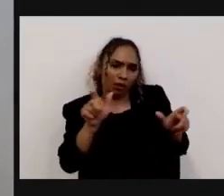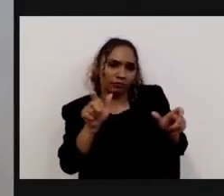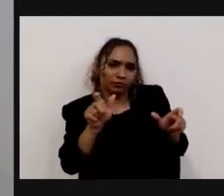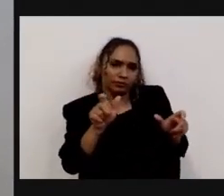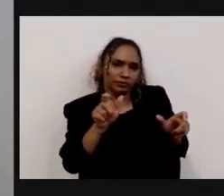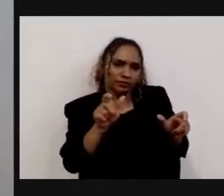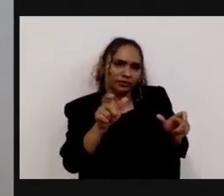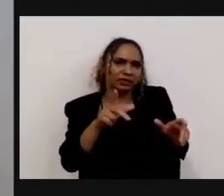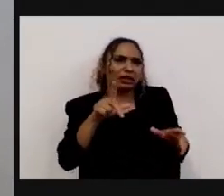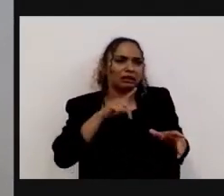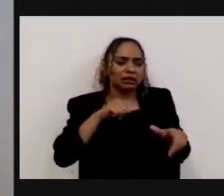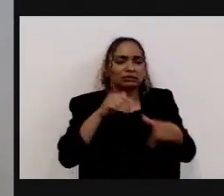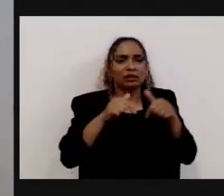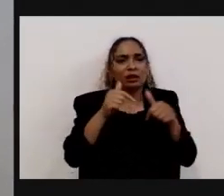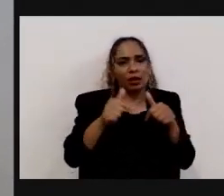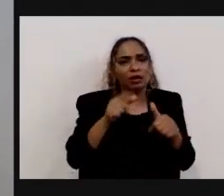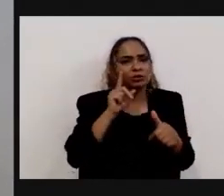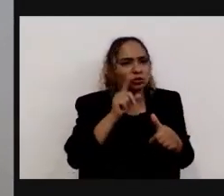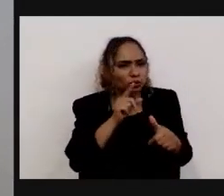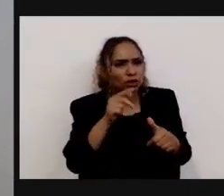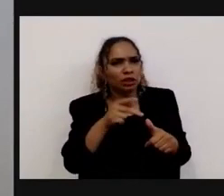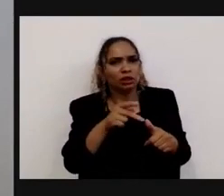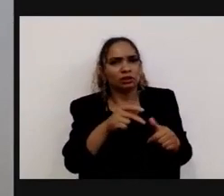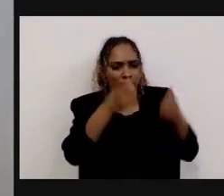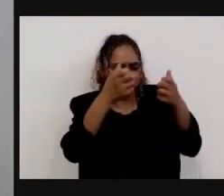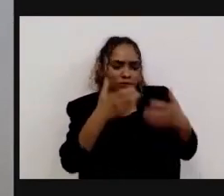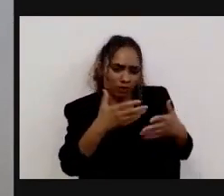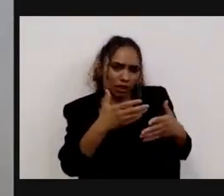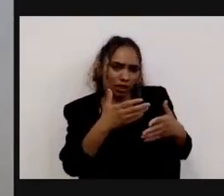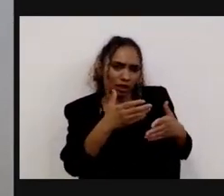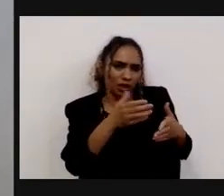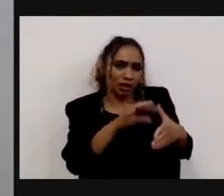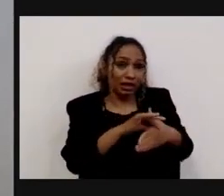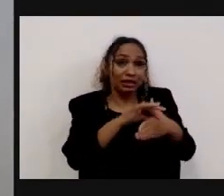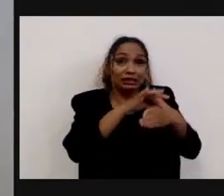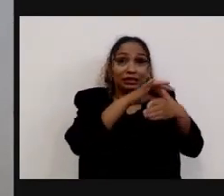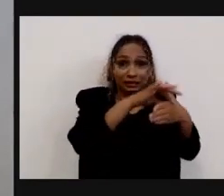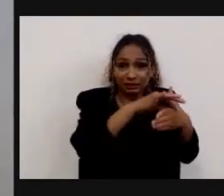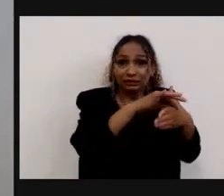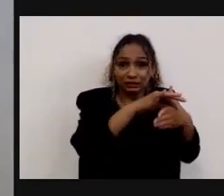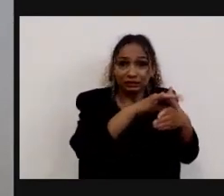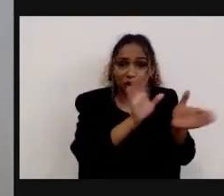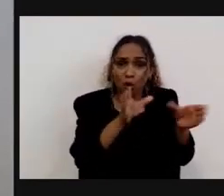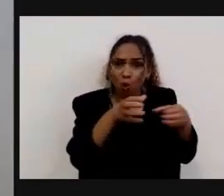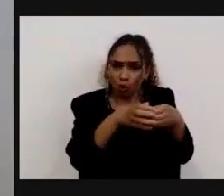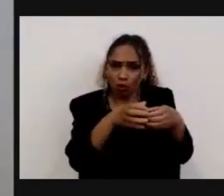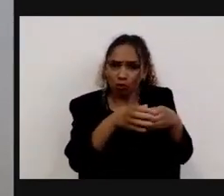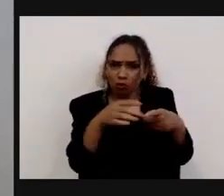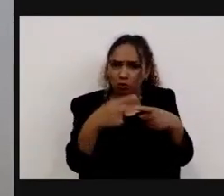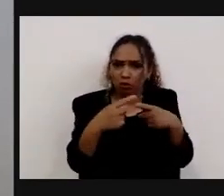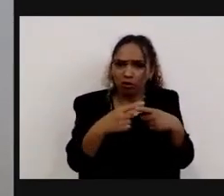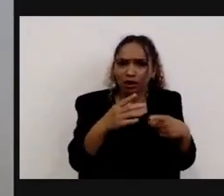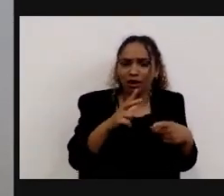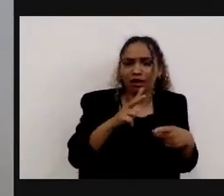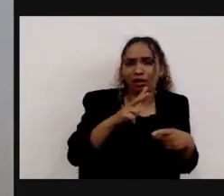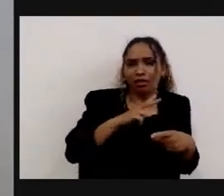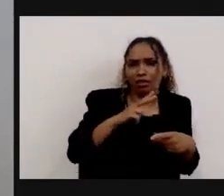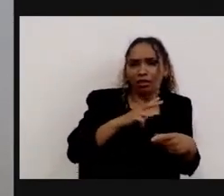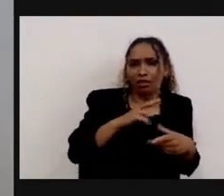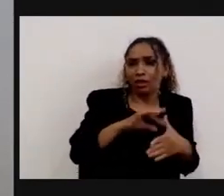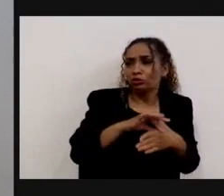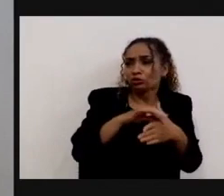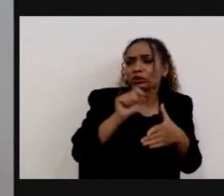coletiva é um grupo né porque numa empresa privada o seu chefe é seu patrão no setor público